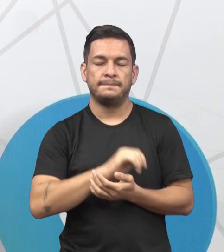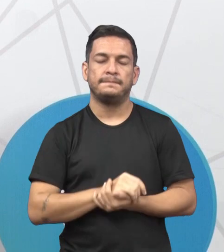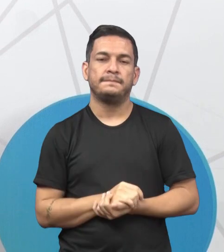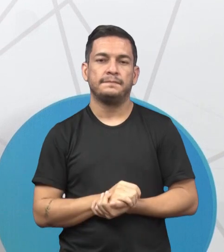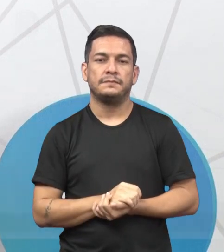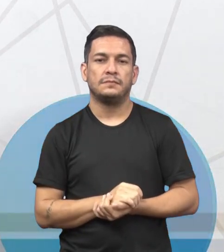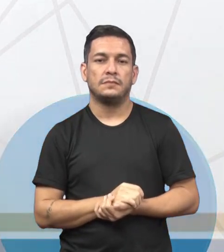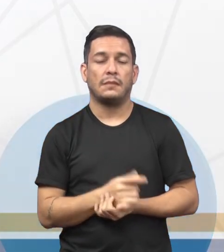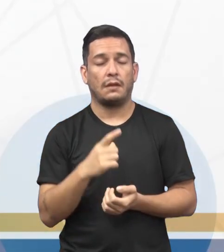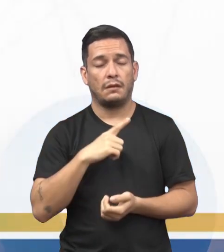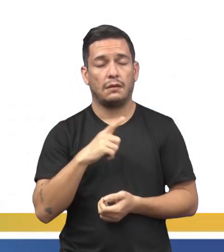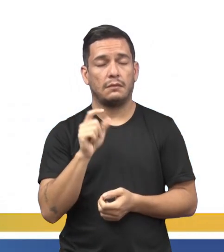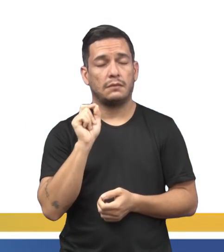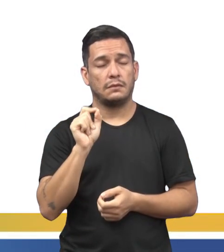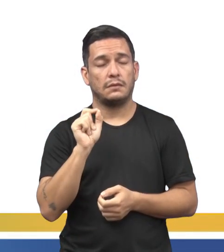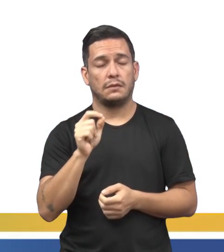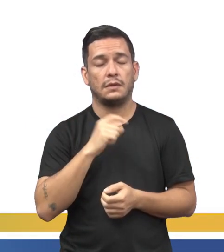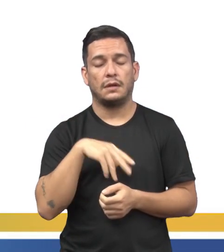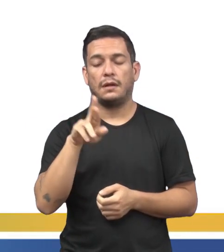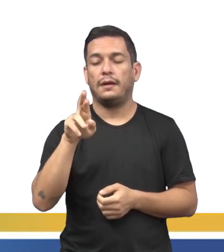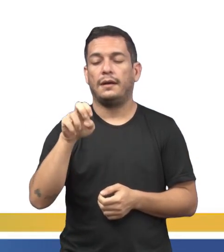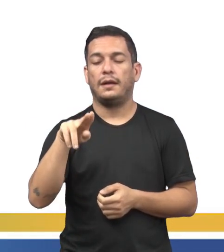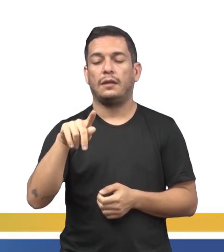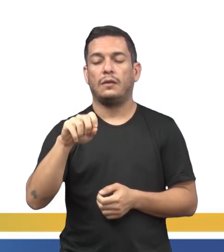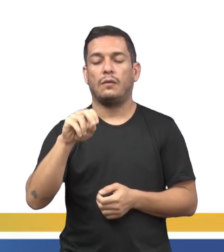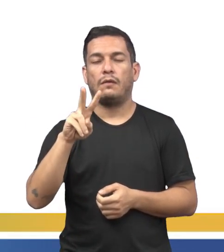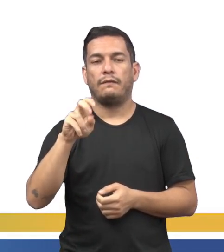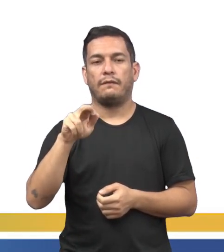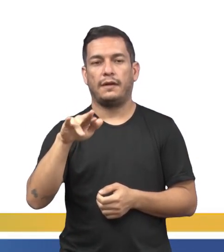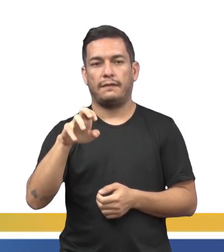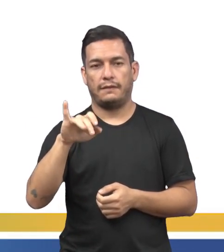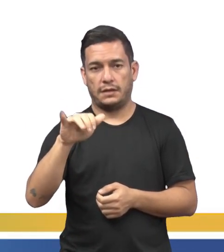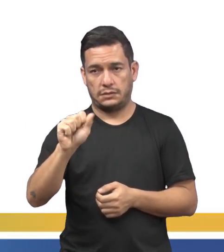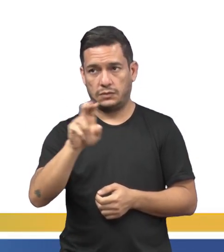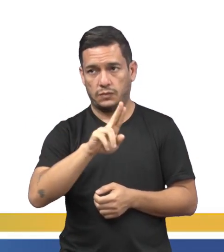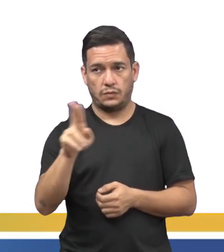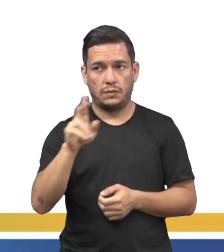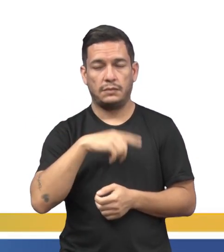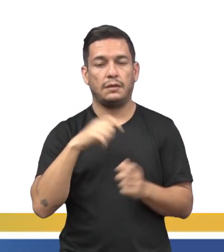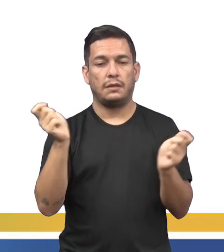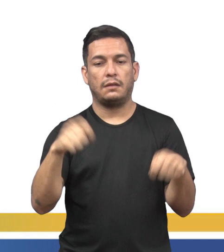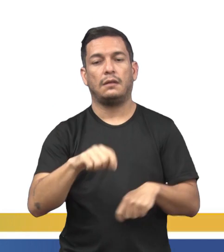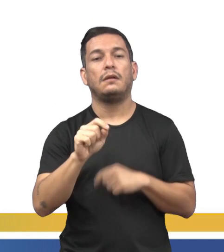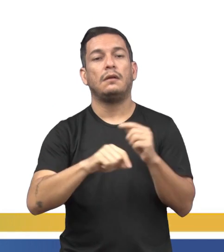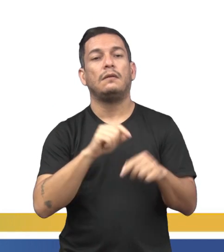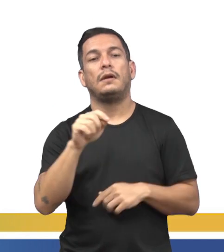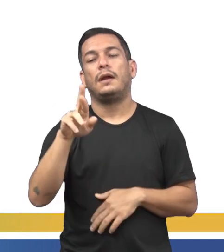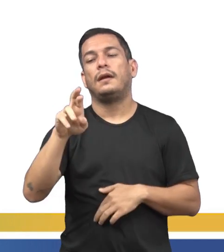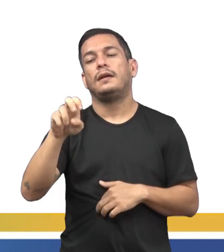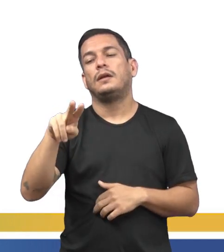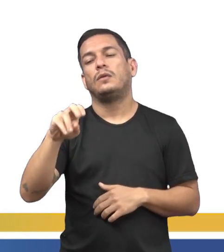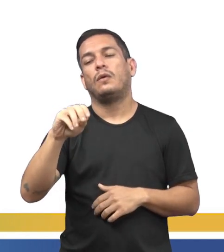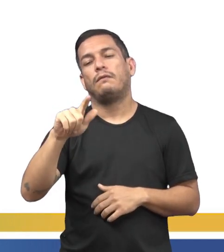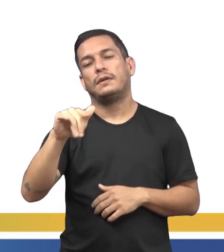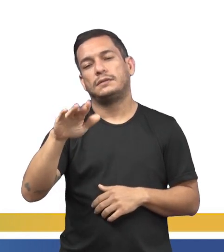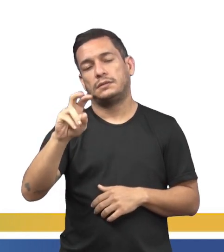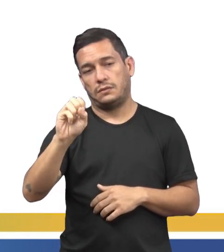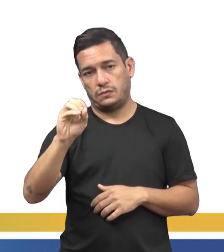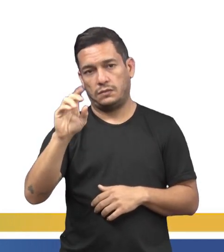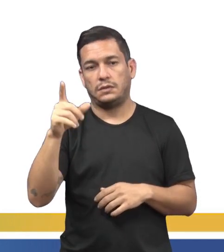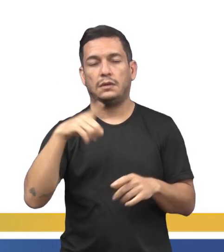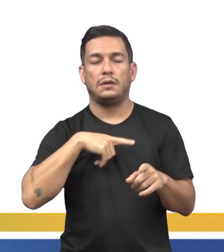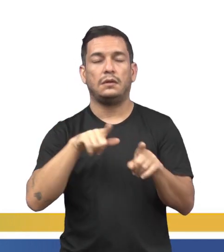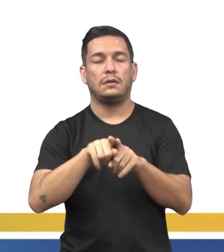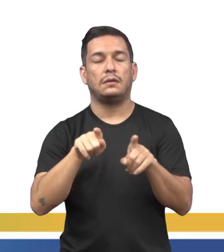energia. Então, nós temos as fontes renováveis, como o próprio nome diz, elas têm a capacidade de renovação, e nós temos